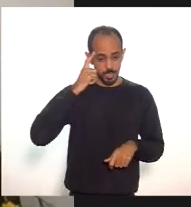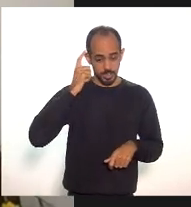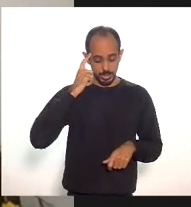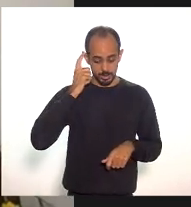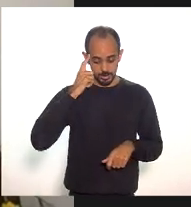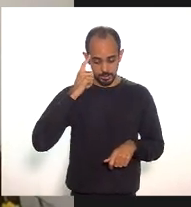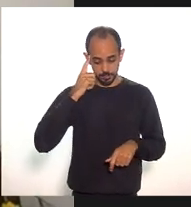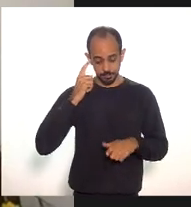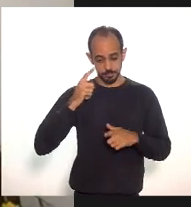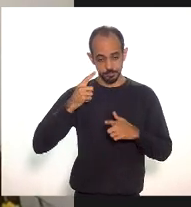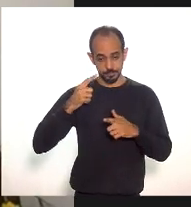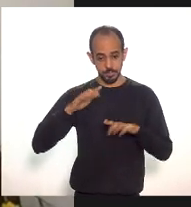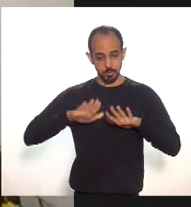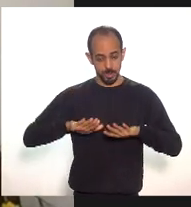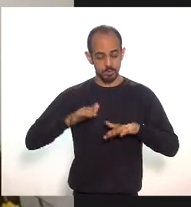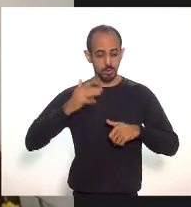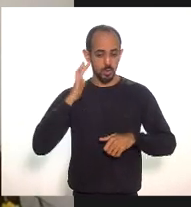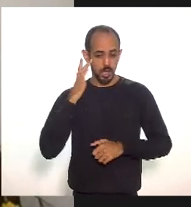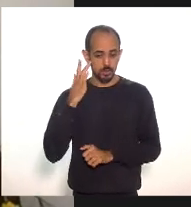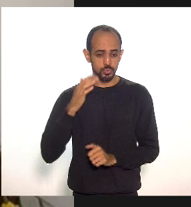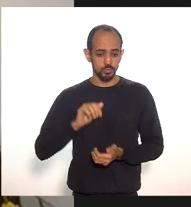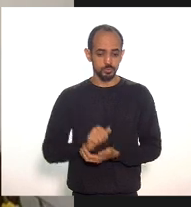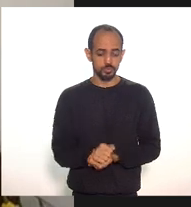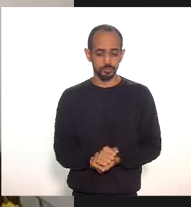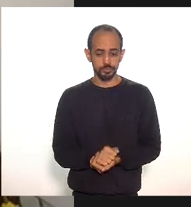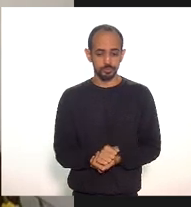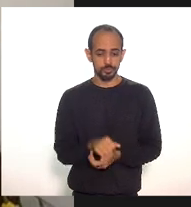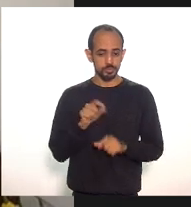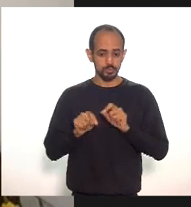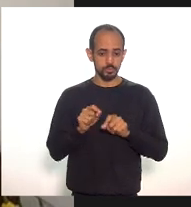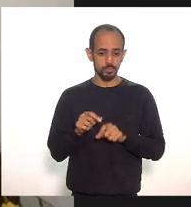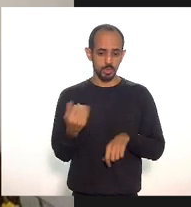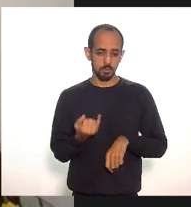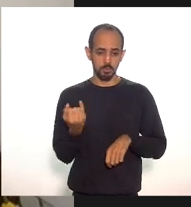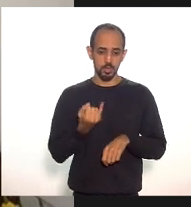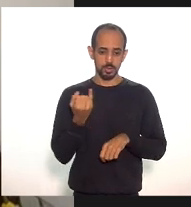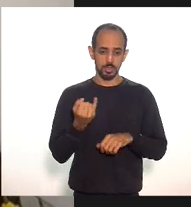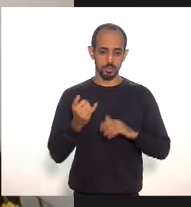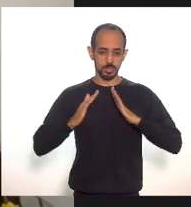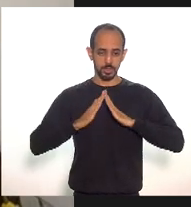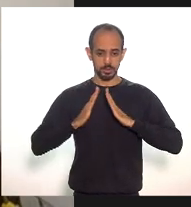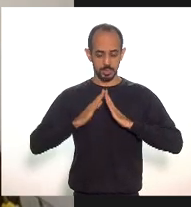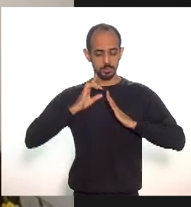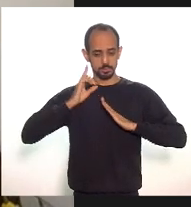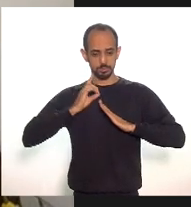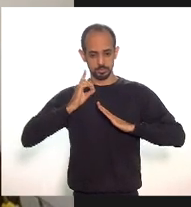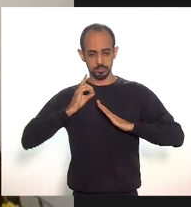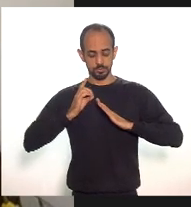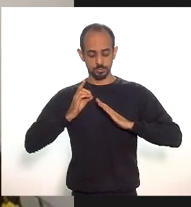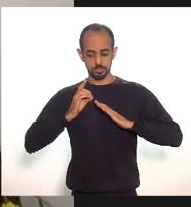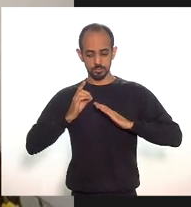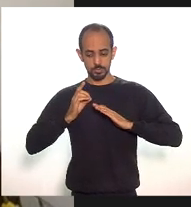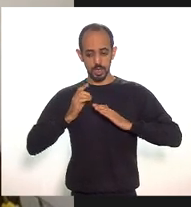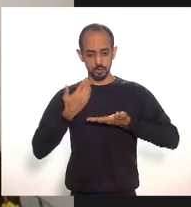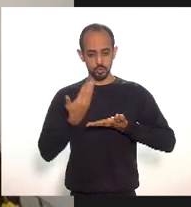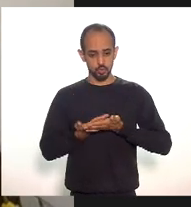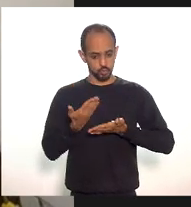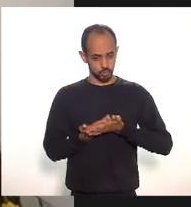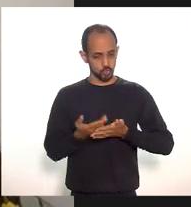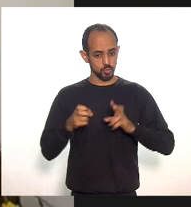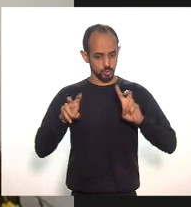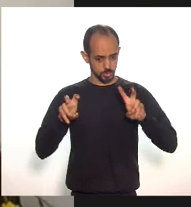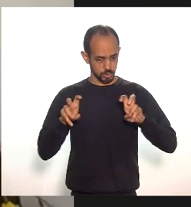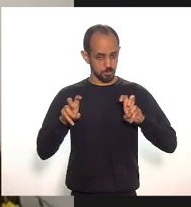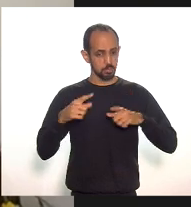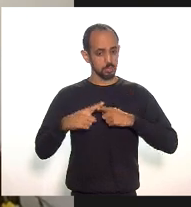como efetivação mas eu acho que é é importante que essa casa se debruce sobre esse tema a gente tá vendo